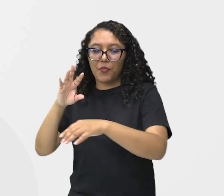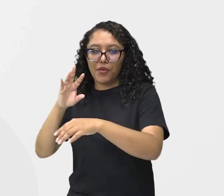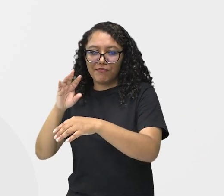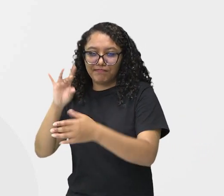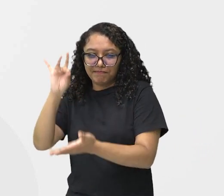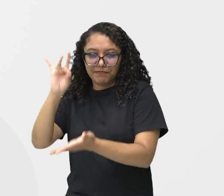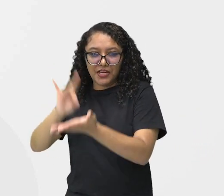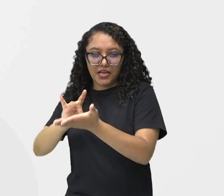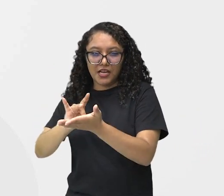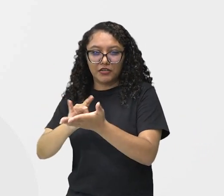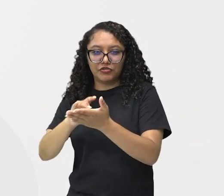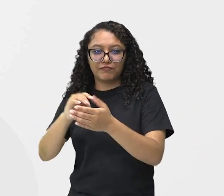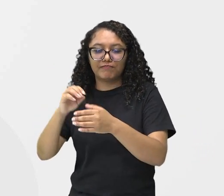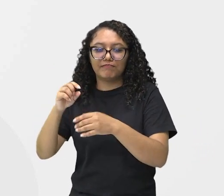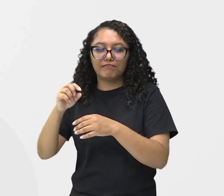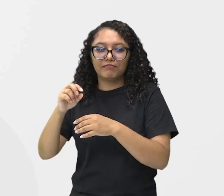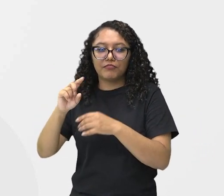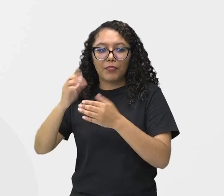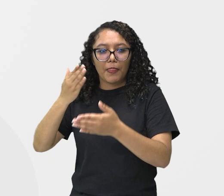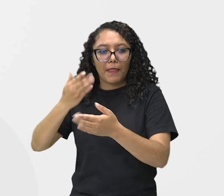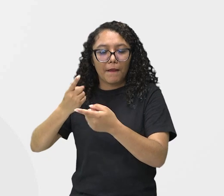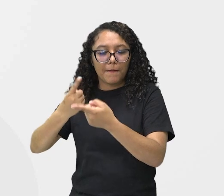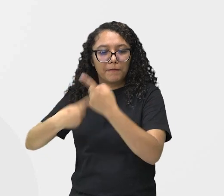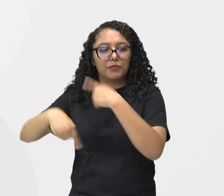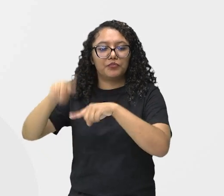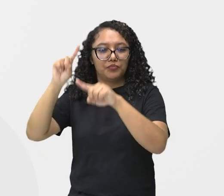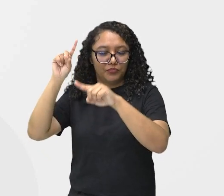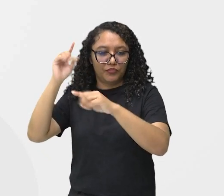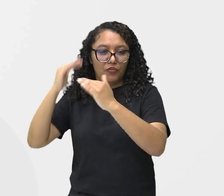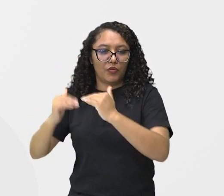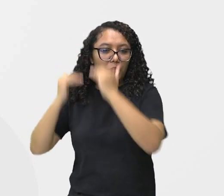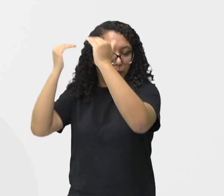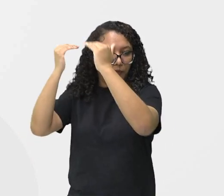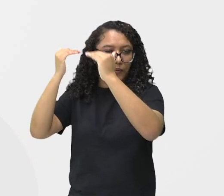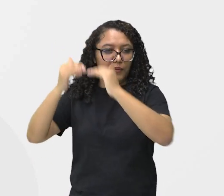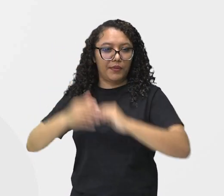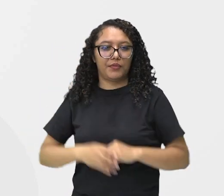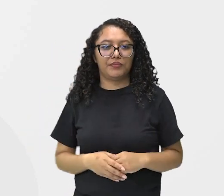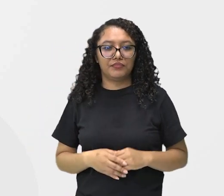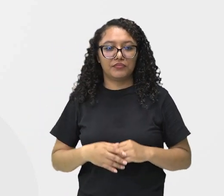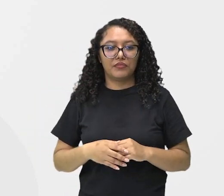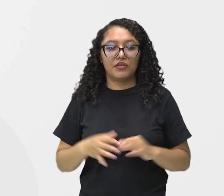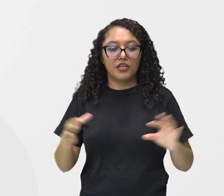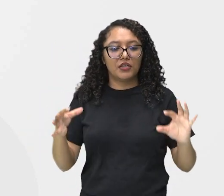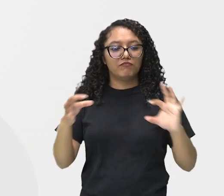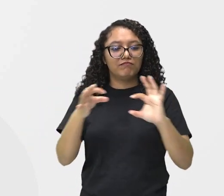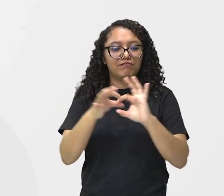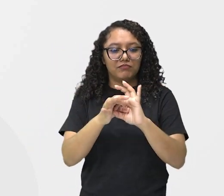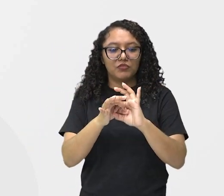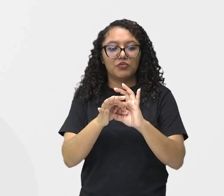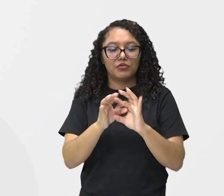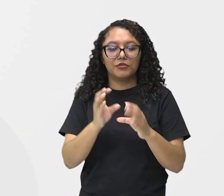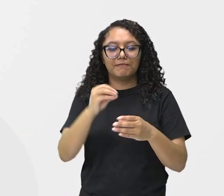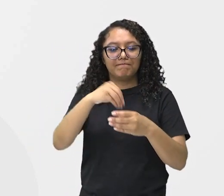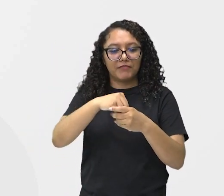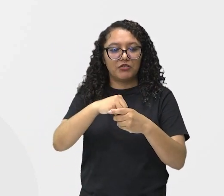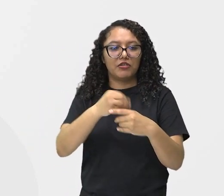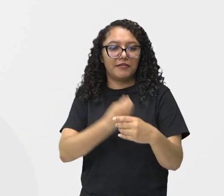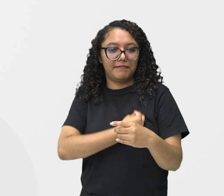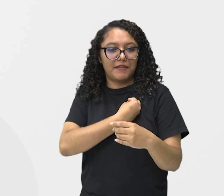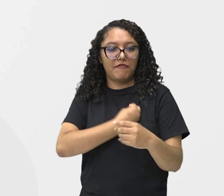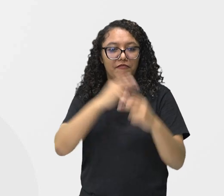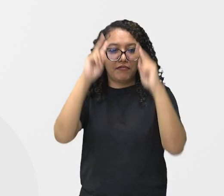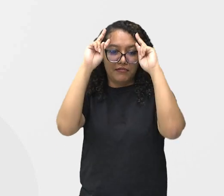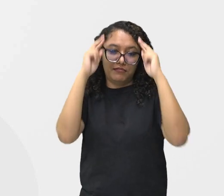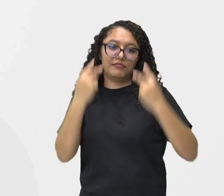transcendente, que estas duas realidades estavam inseridas na vivência humana. E aí